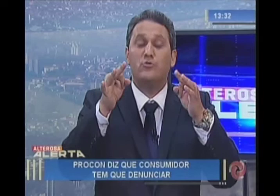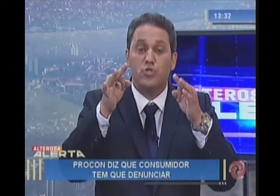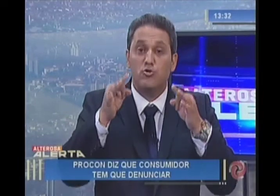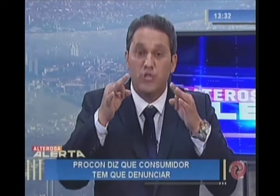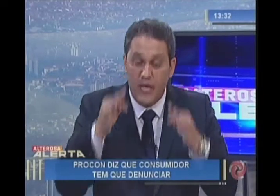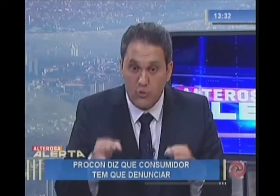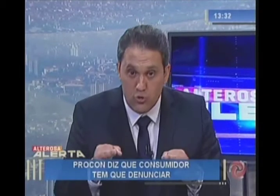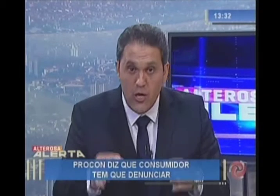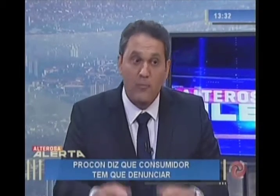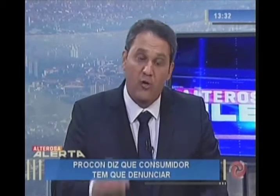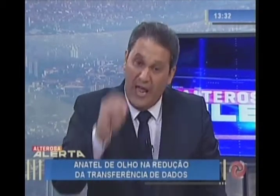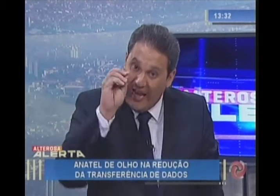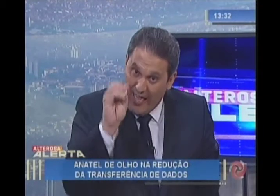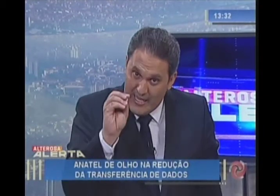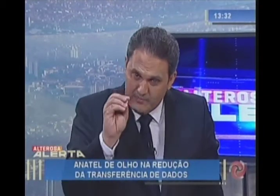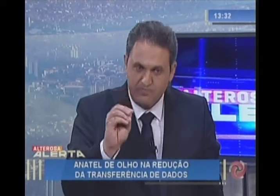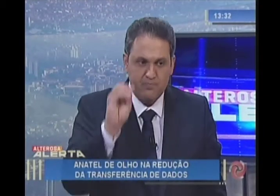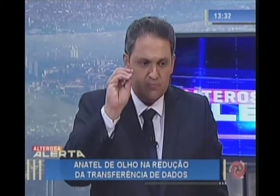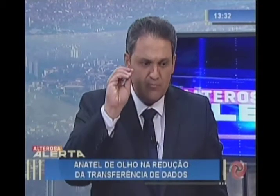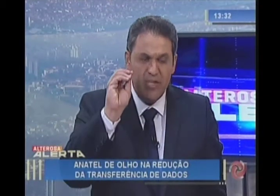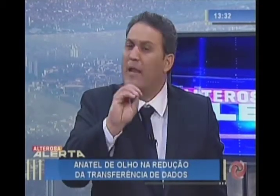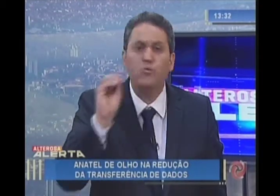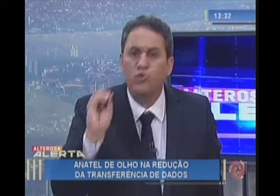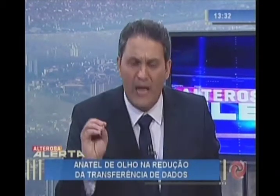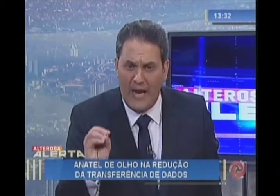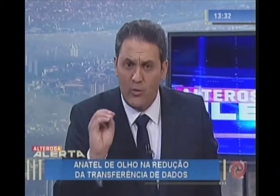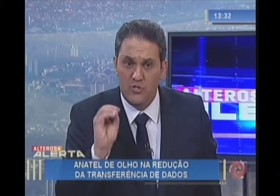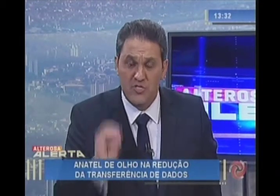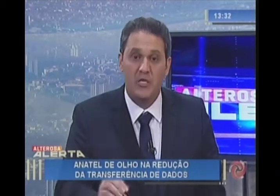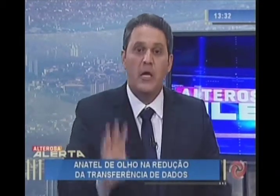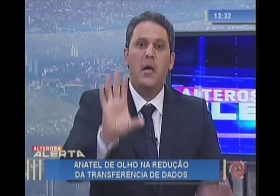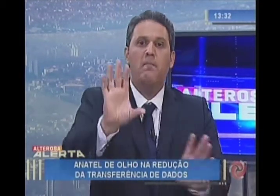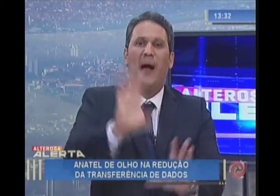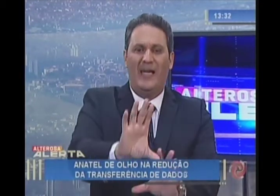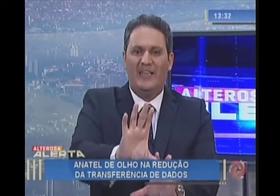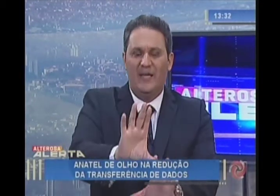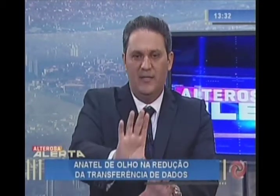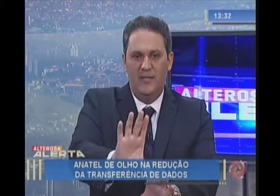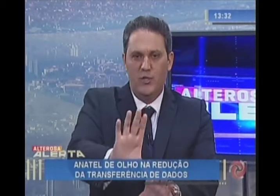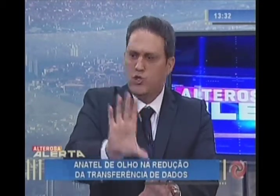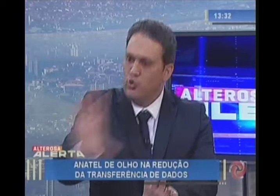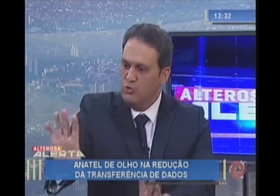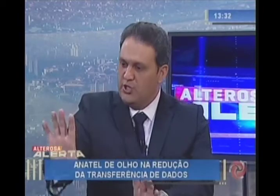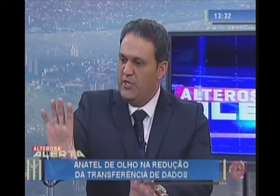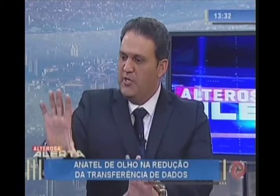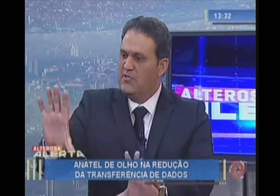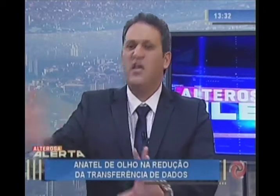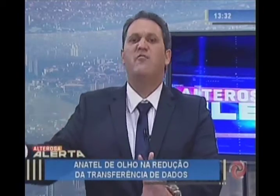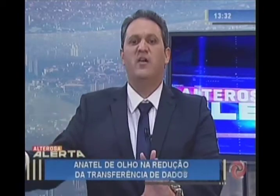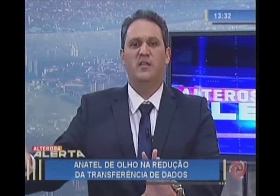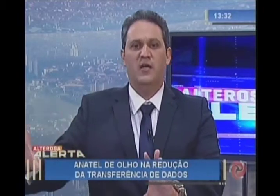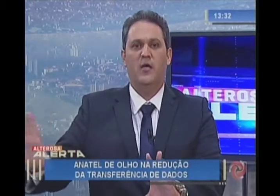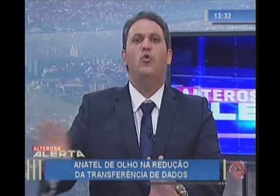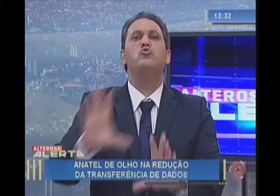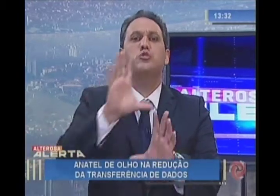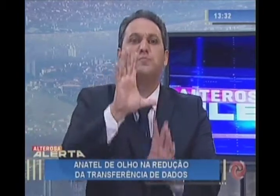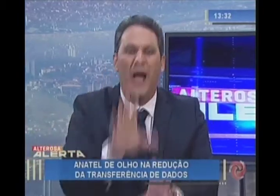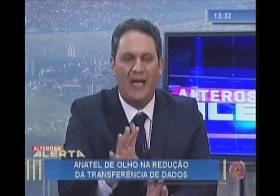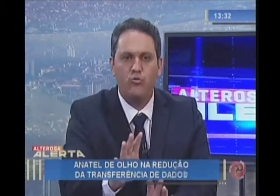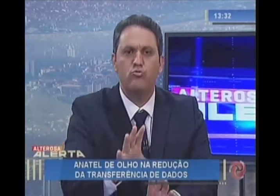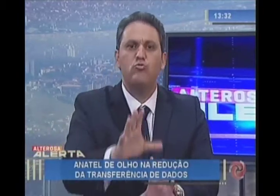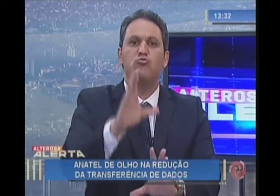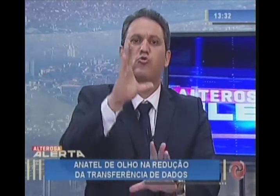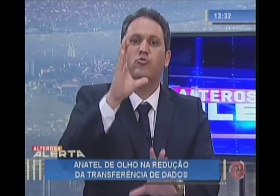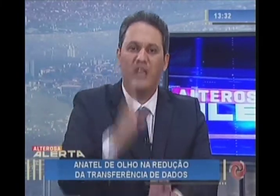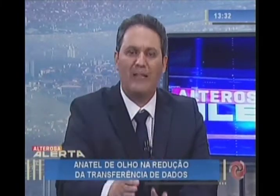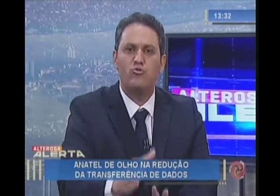corra atrás dos seus direitos, porque a lei, ela é muito clara quando diz assim, pacta sunt servanda. Os